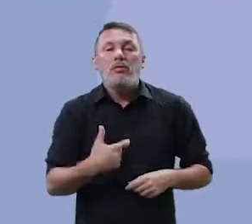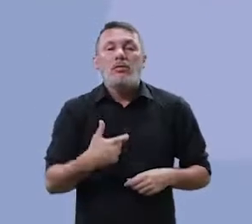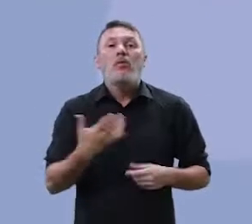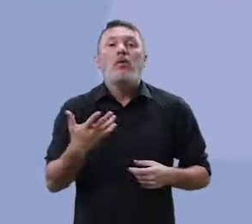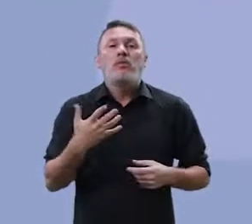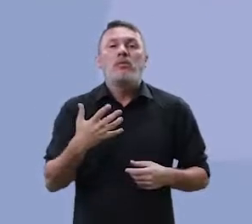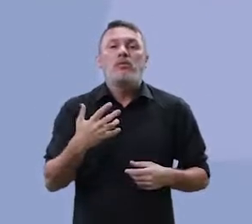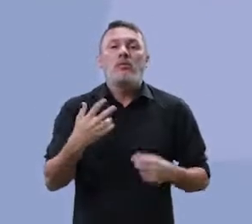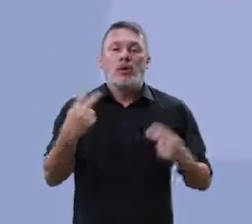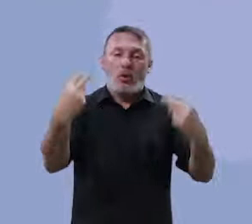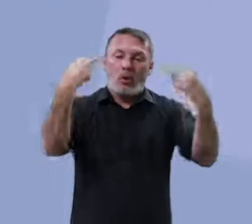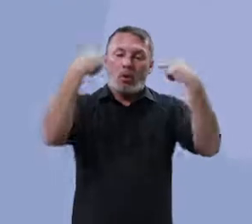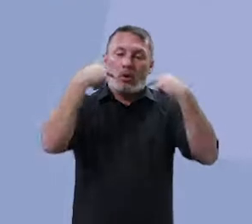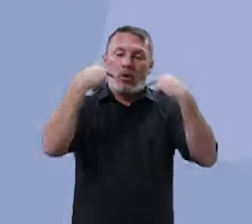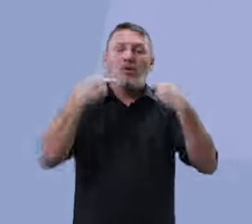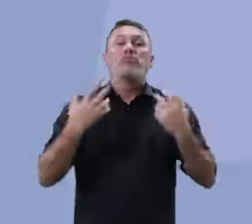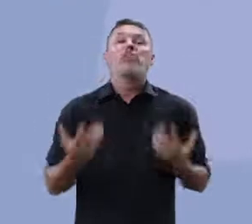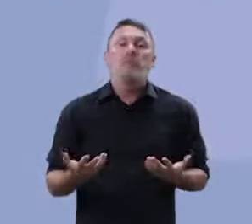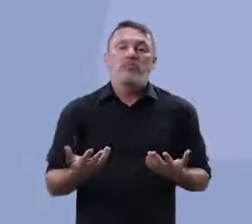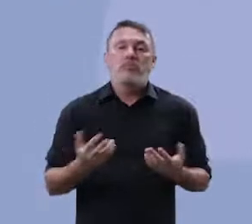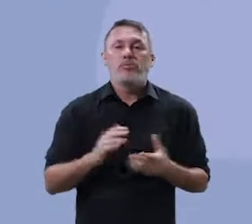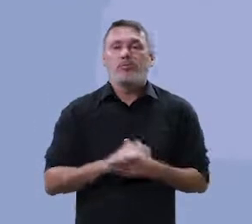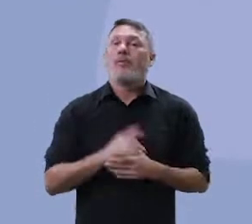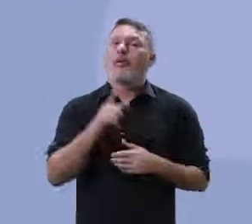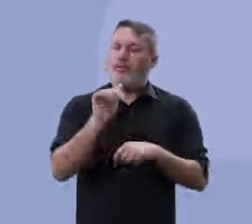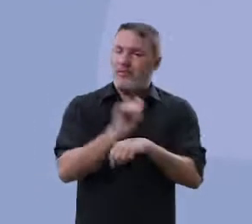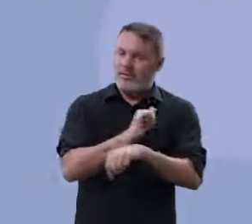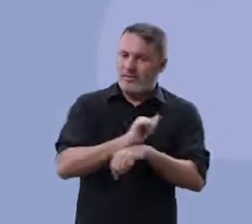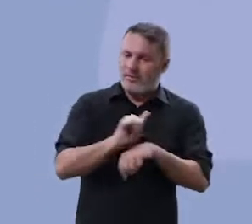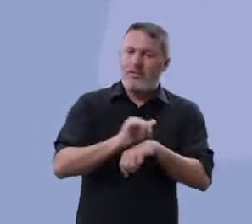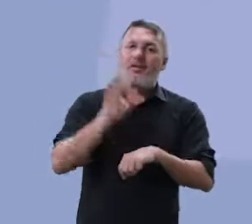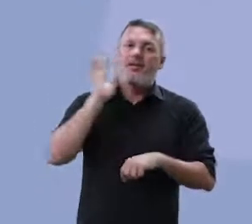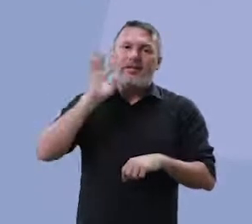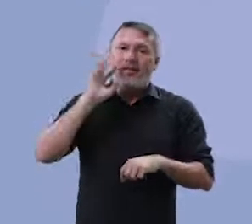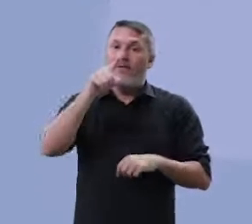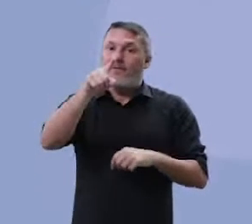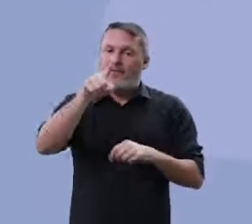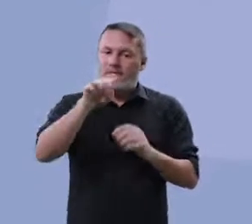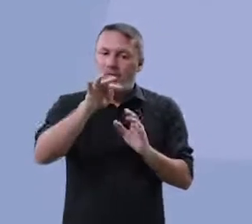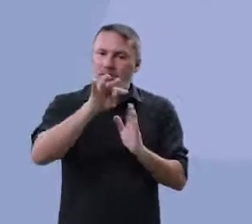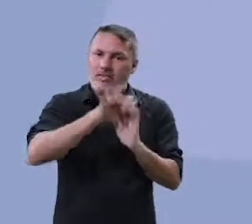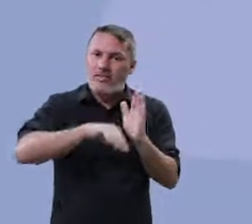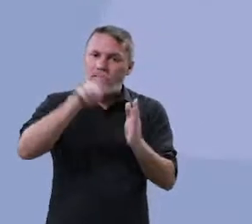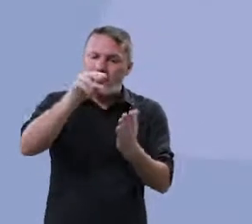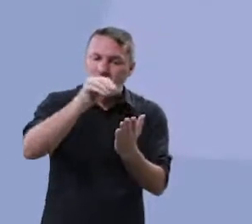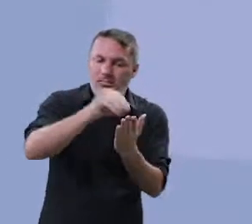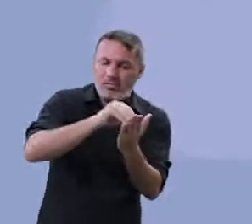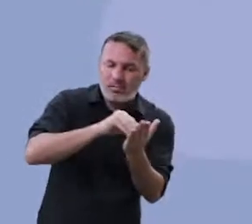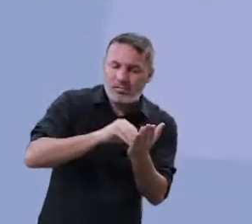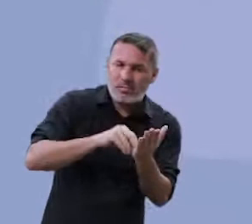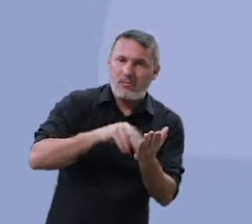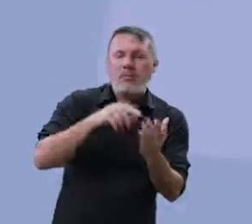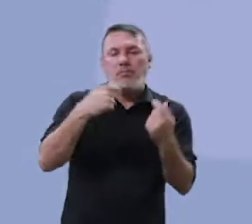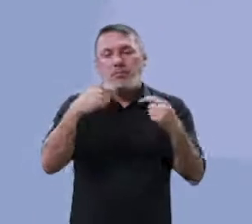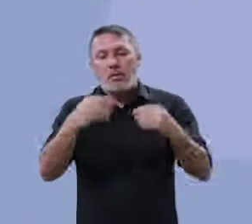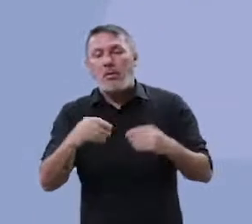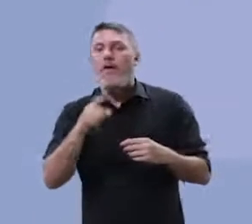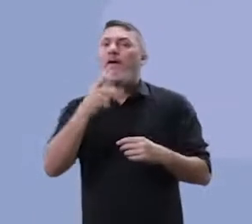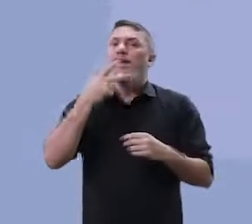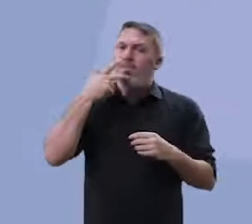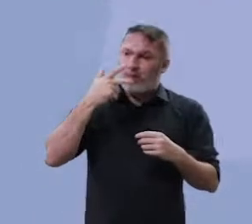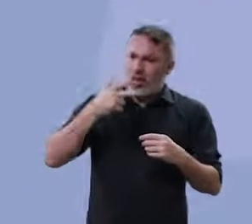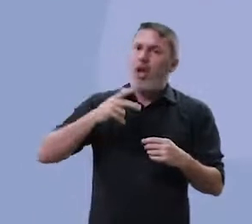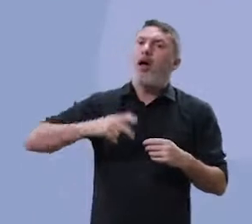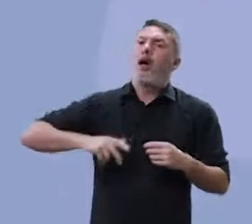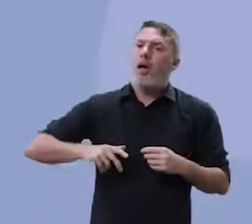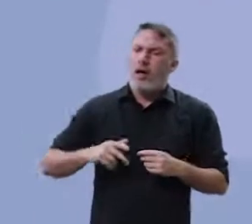você, pedestre, qual é o seu erro? Olha que estratégia bacana. Você vai argumentar o seu texto e logo após, olha, todos os